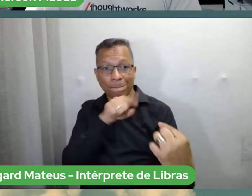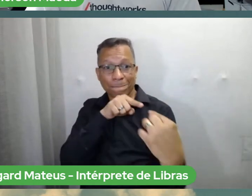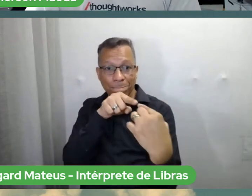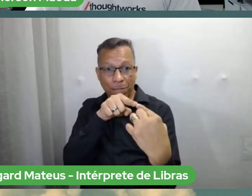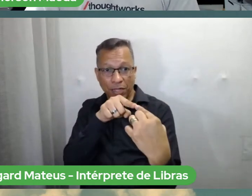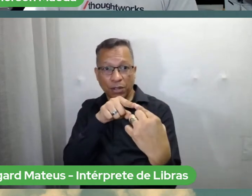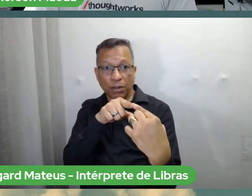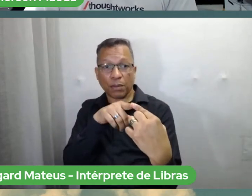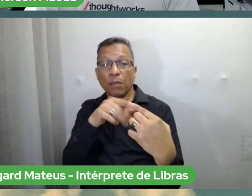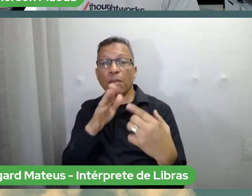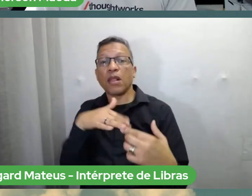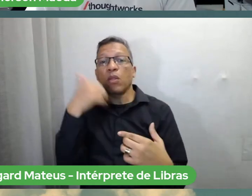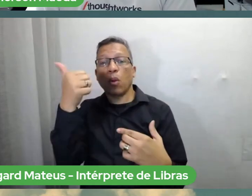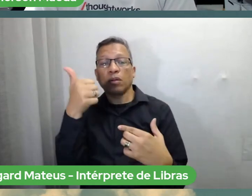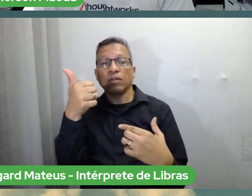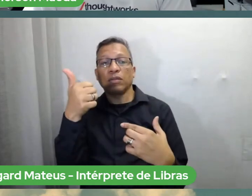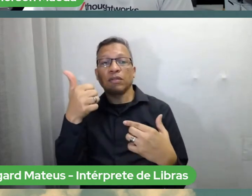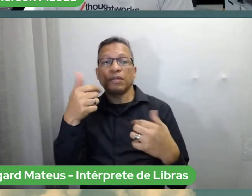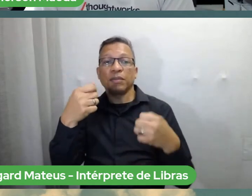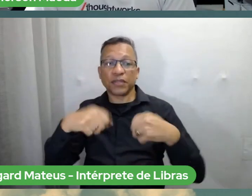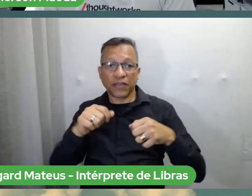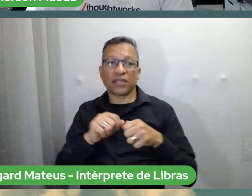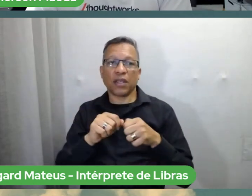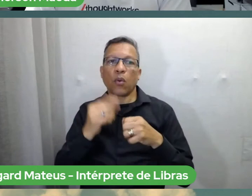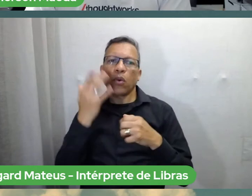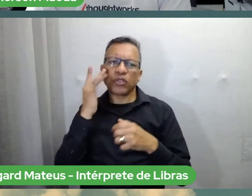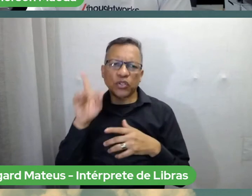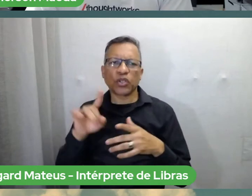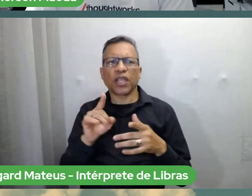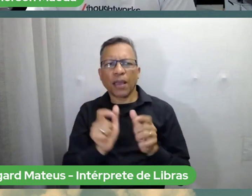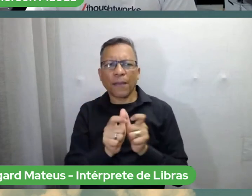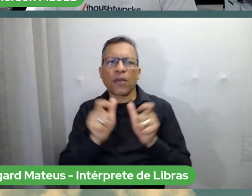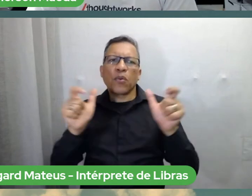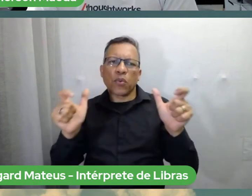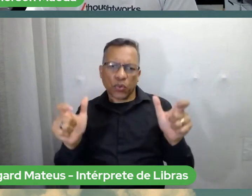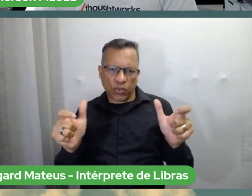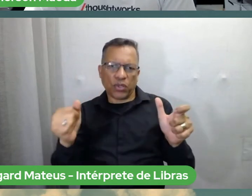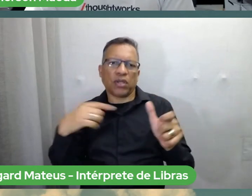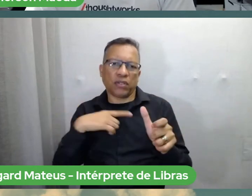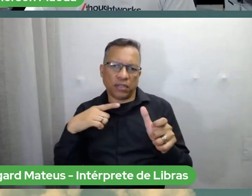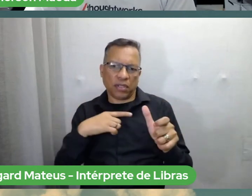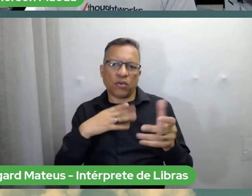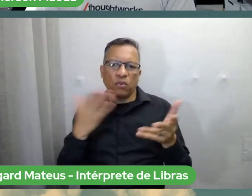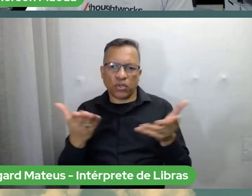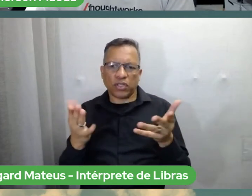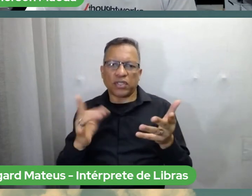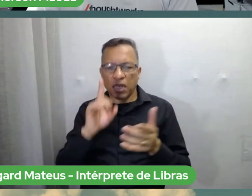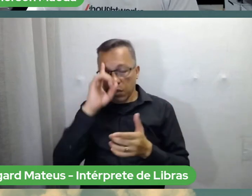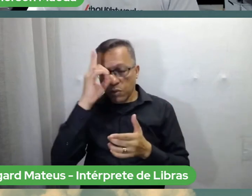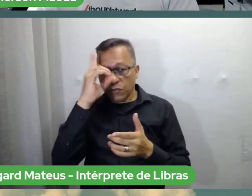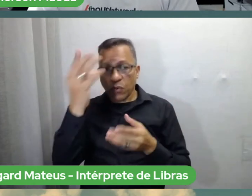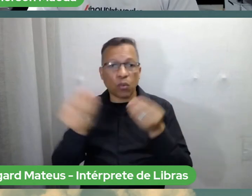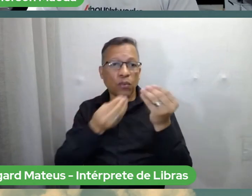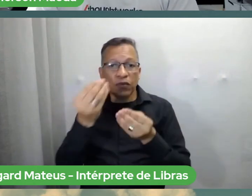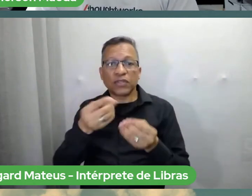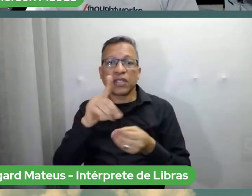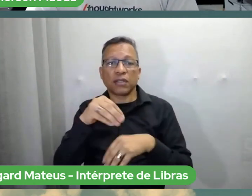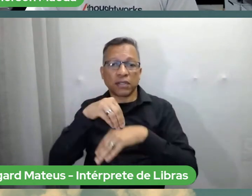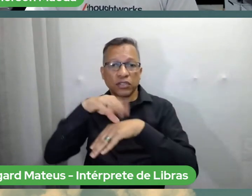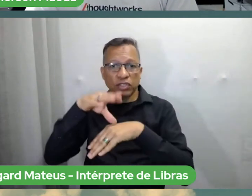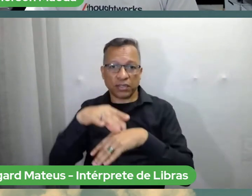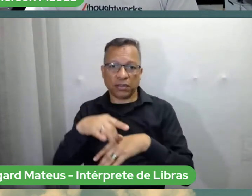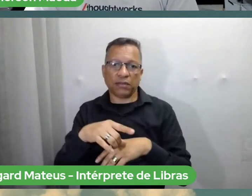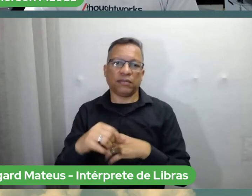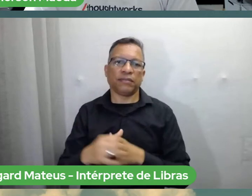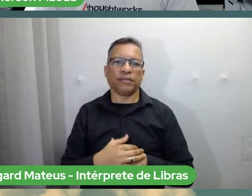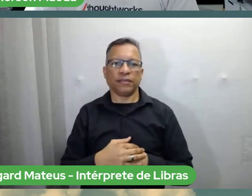passo? Imagino que seja a realidade de boa parte das pessoas enfrentar Data Lakes legados, né? Então, o que você sugere como primeiro passo?